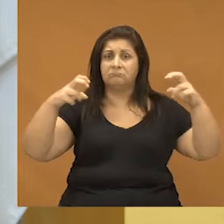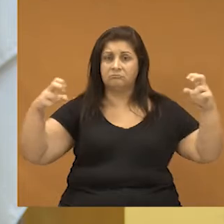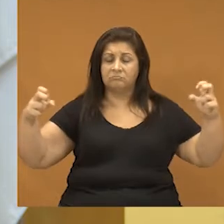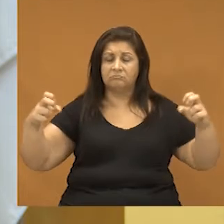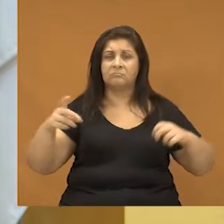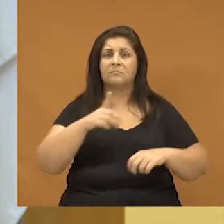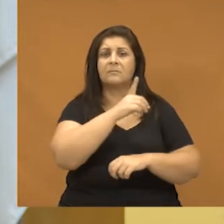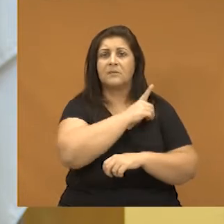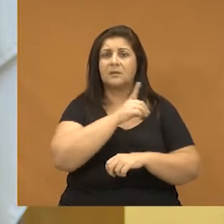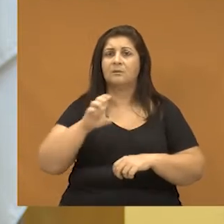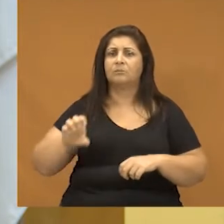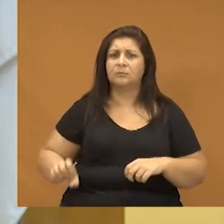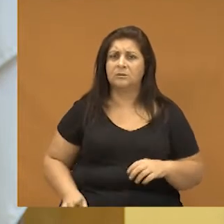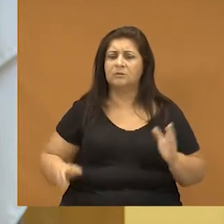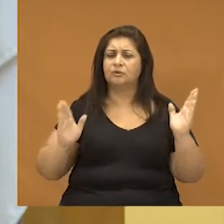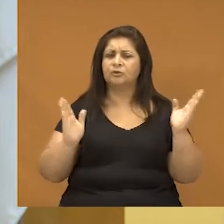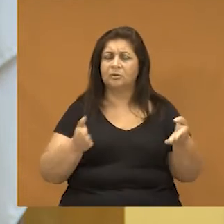deputado Jean Kuman.